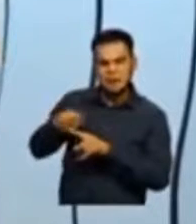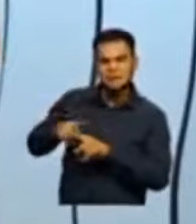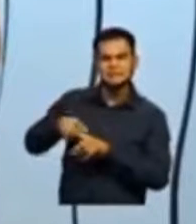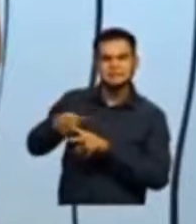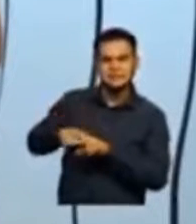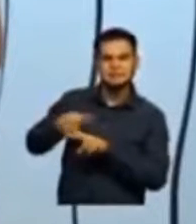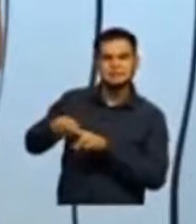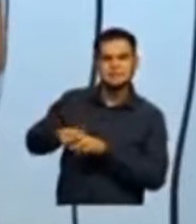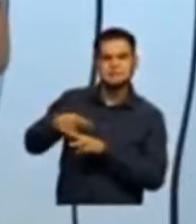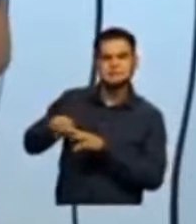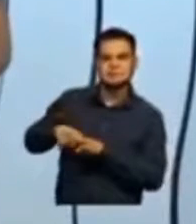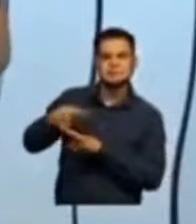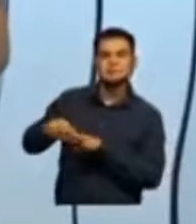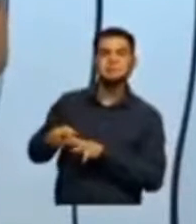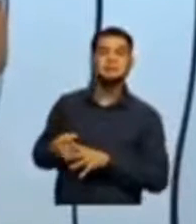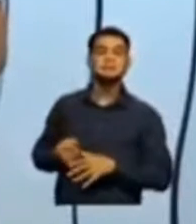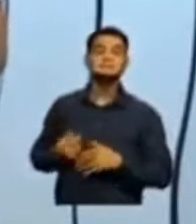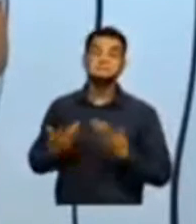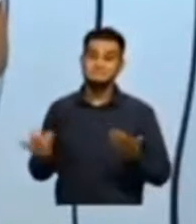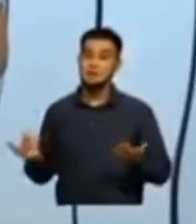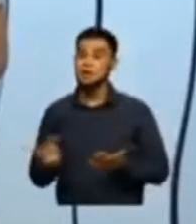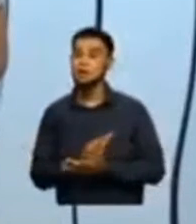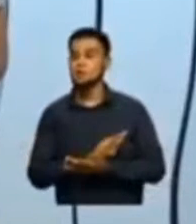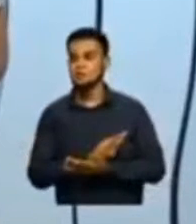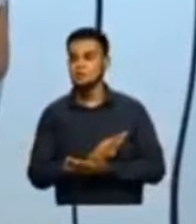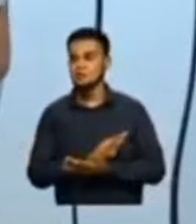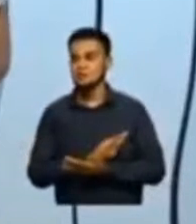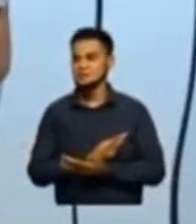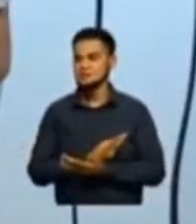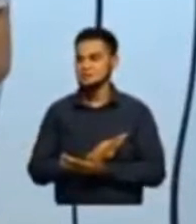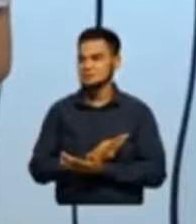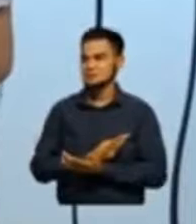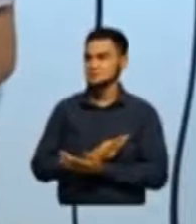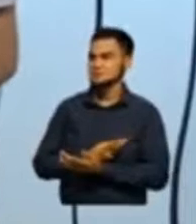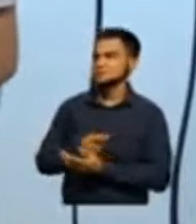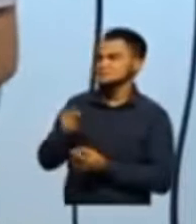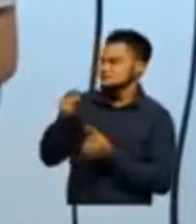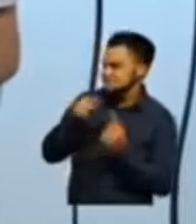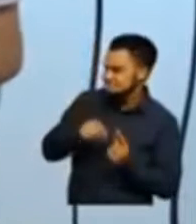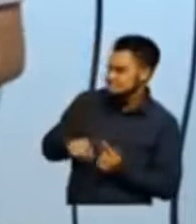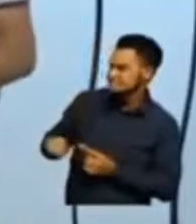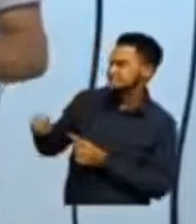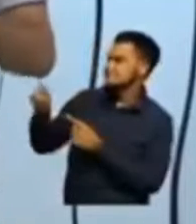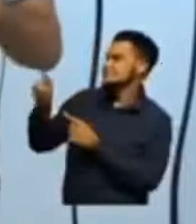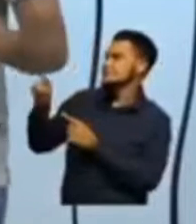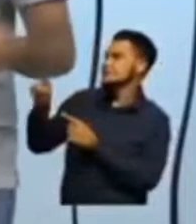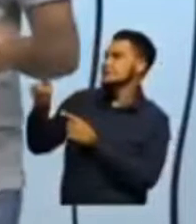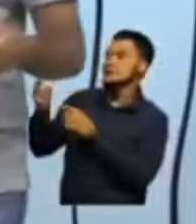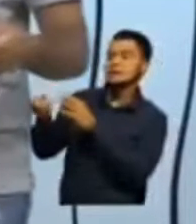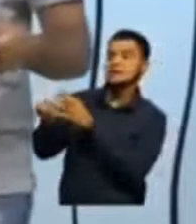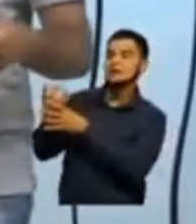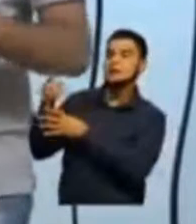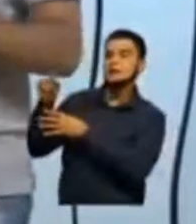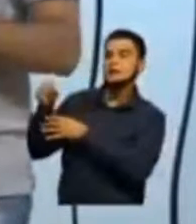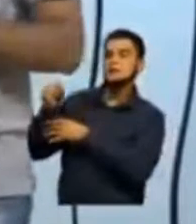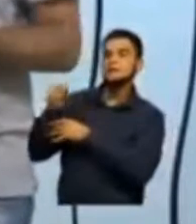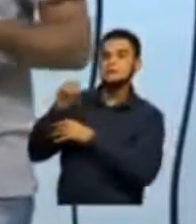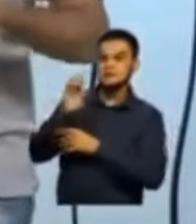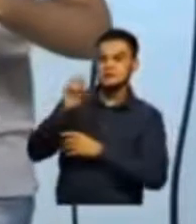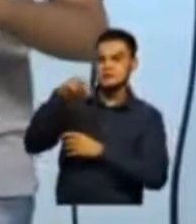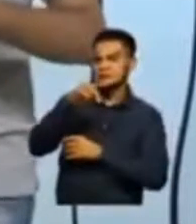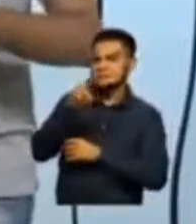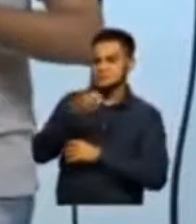isso, então, ocorre aqui, então, a montagem, e aí vem uma outra enzima chamada de protease, que